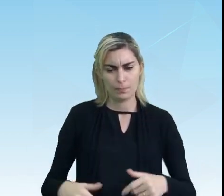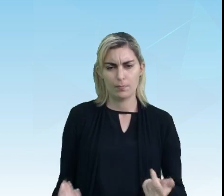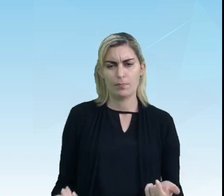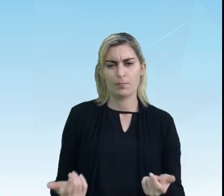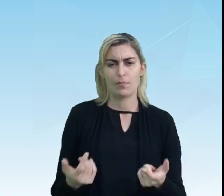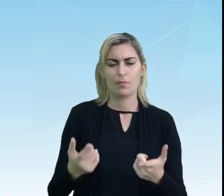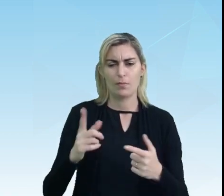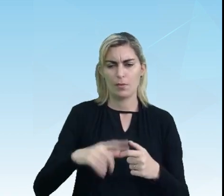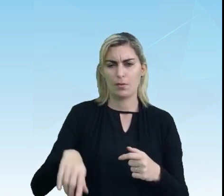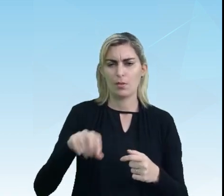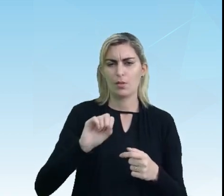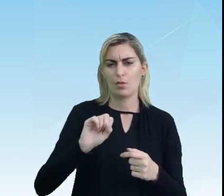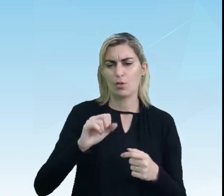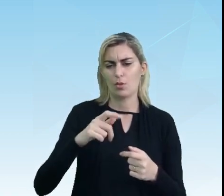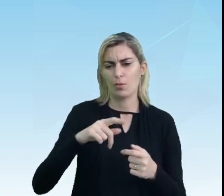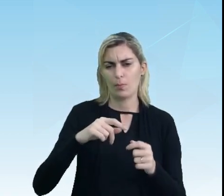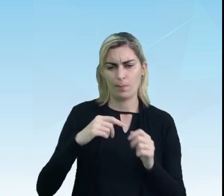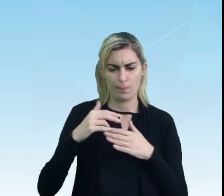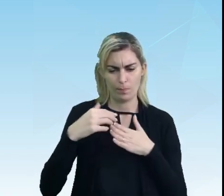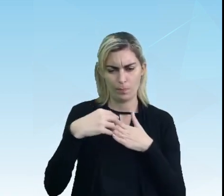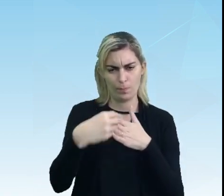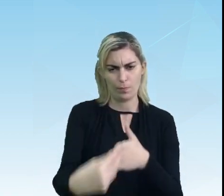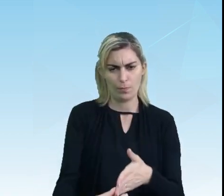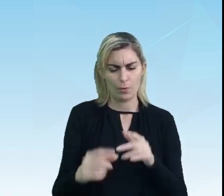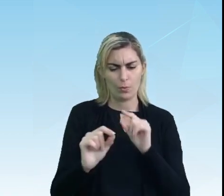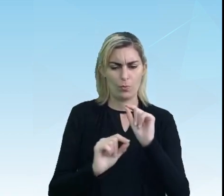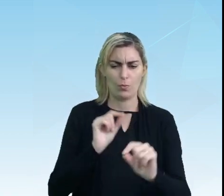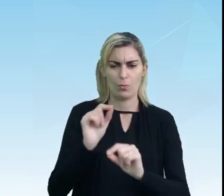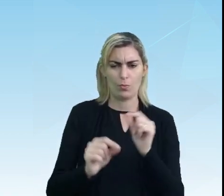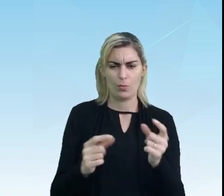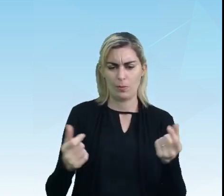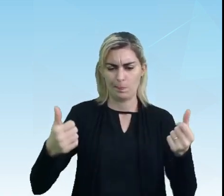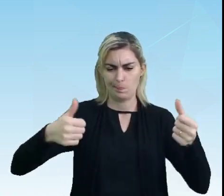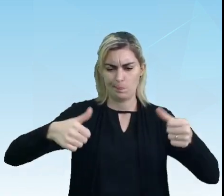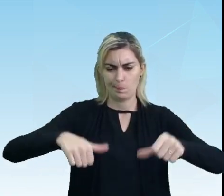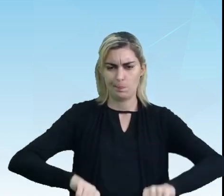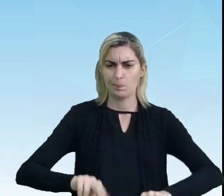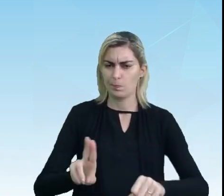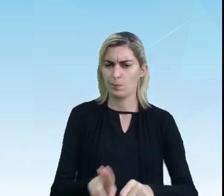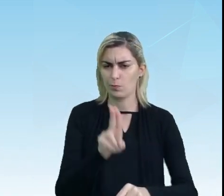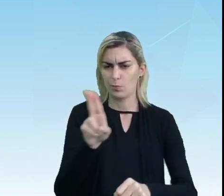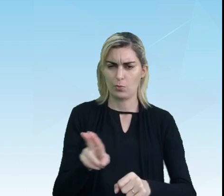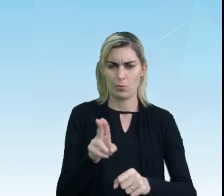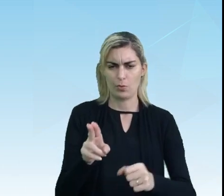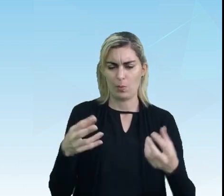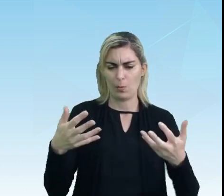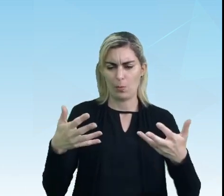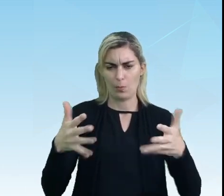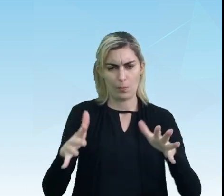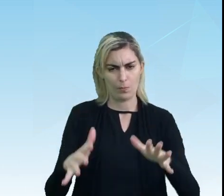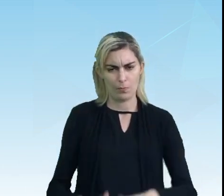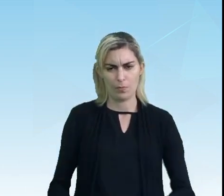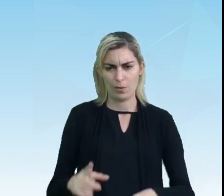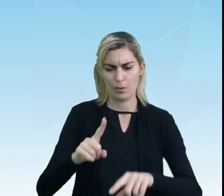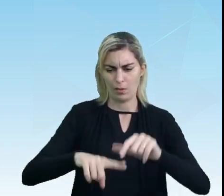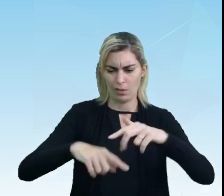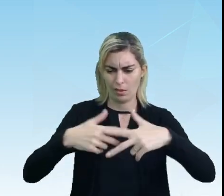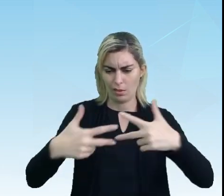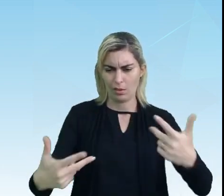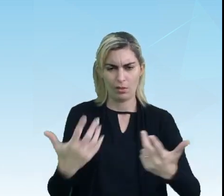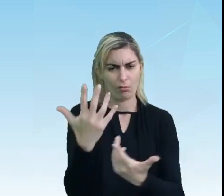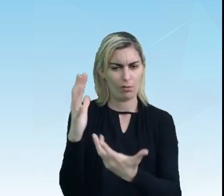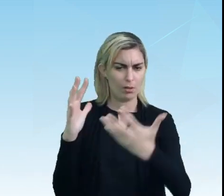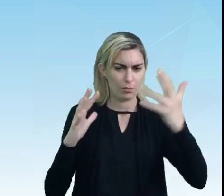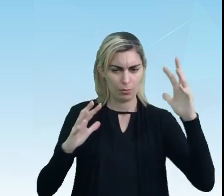Uma superprodução conduz uma crise de consumo, segue-se uma degradação dos recursos naturais